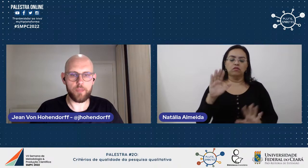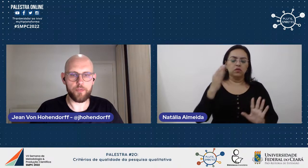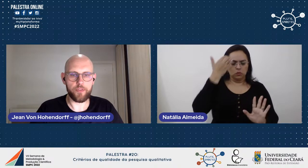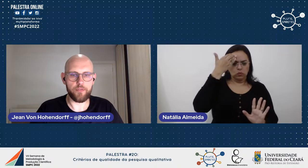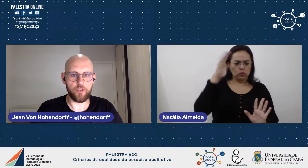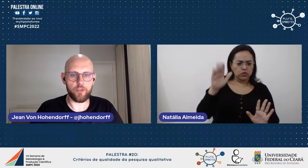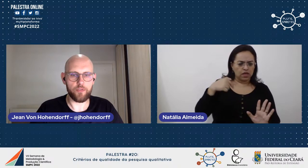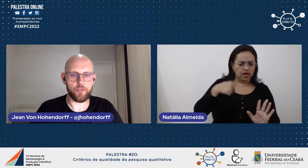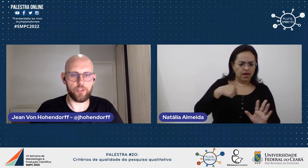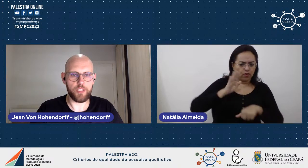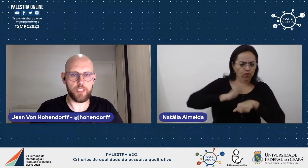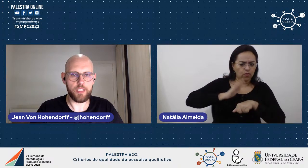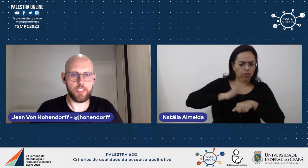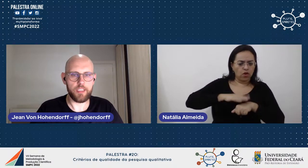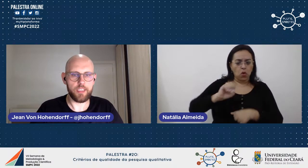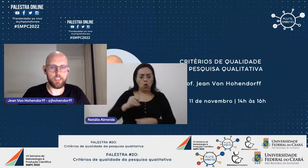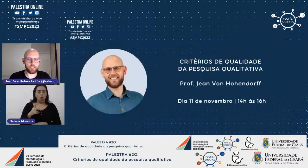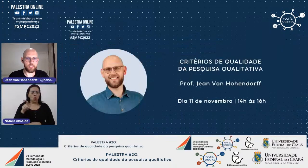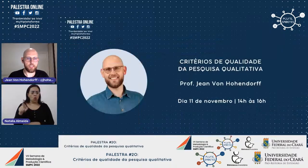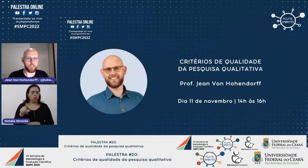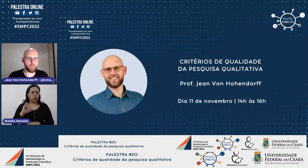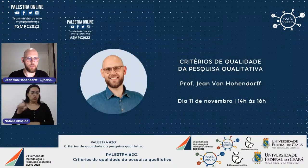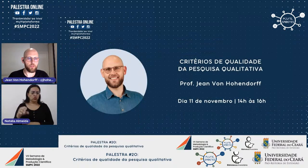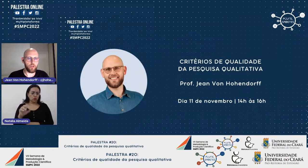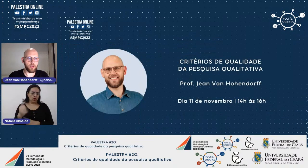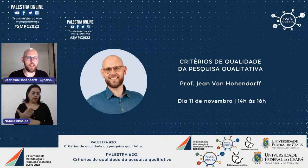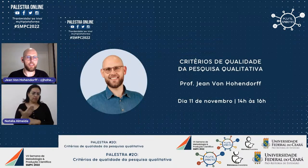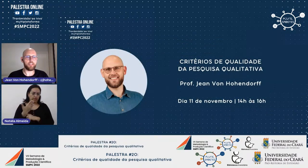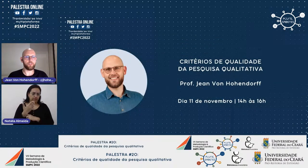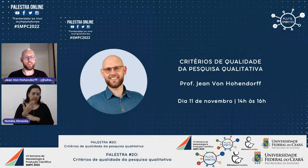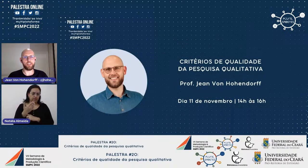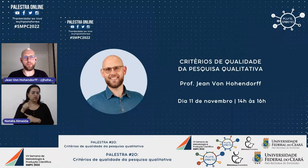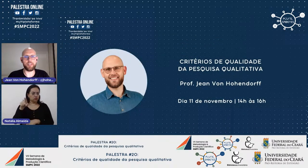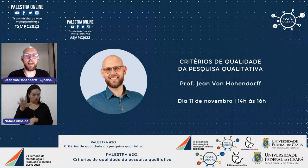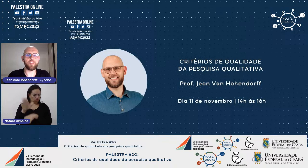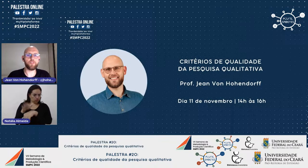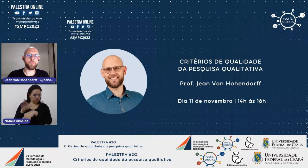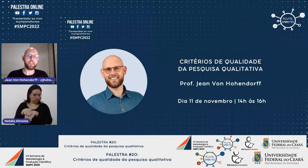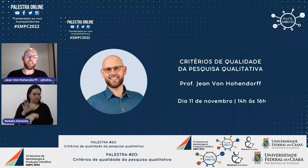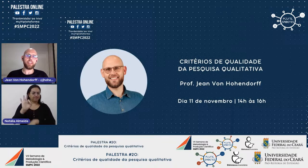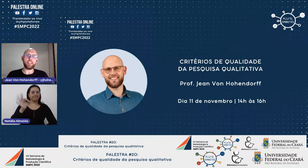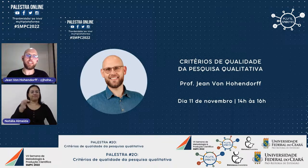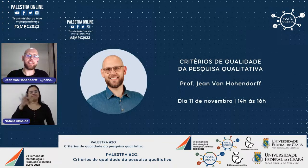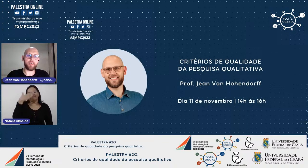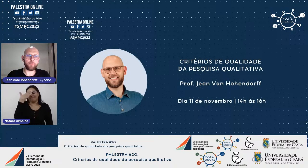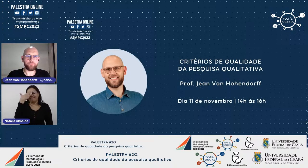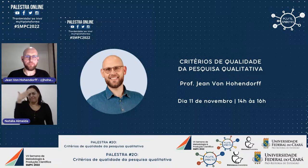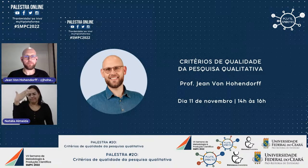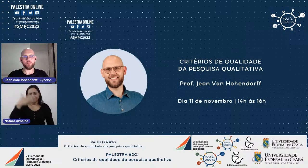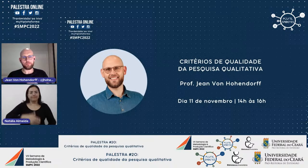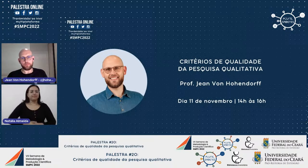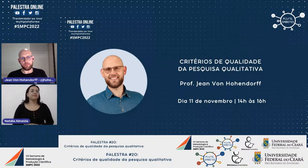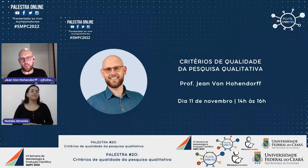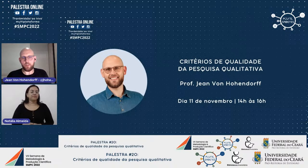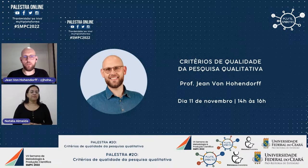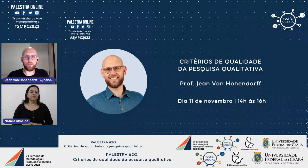ou eu. Joana, por favor, uma ajudinha. Acho que tu coloca aí. Isso aí, obrigado.